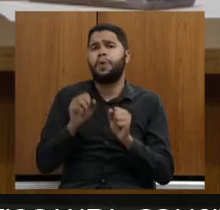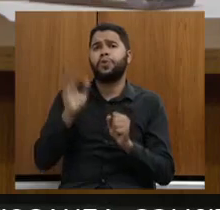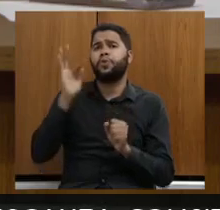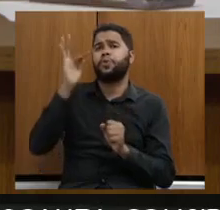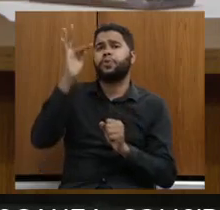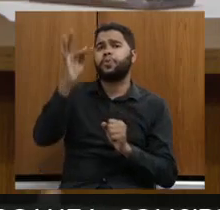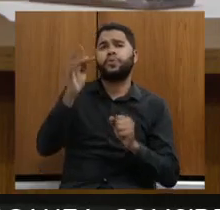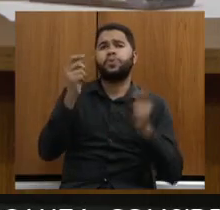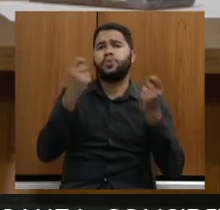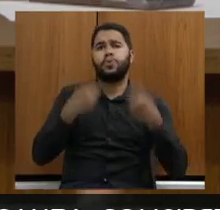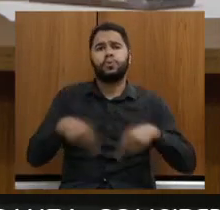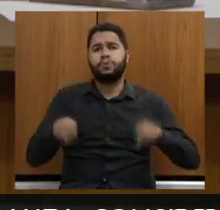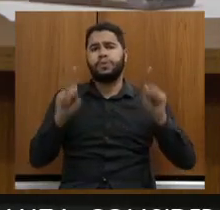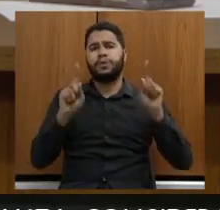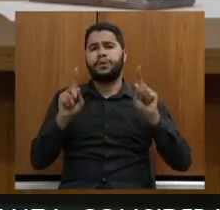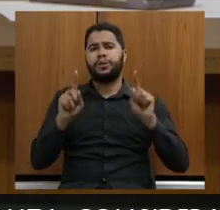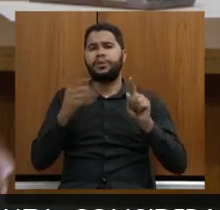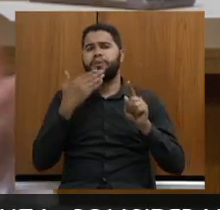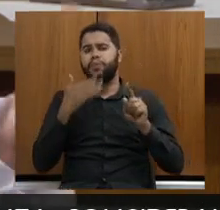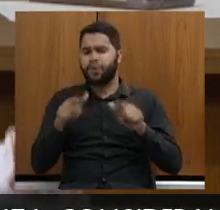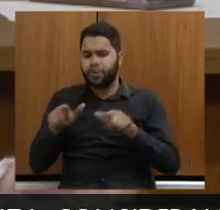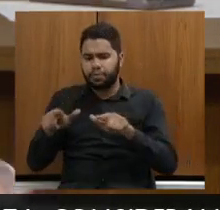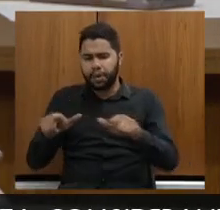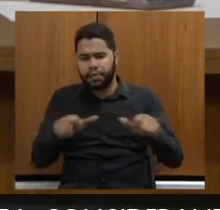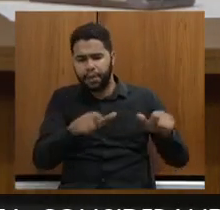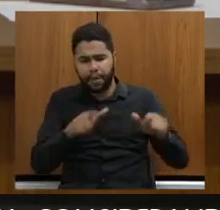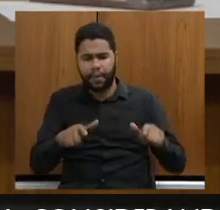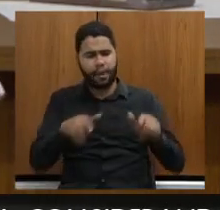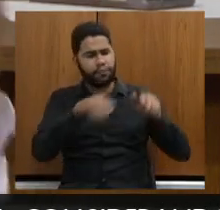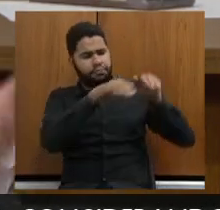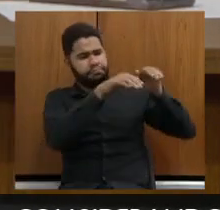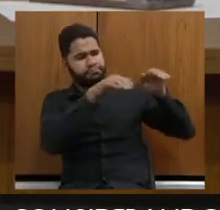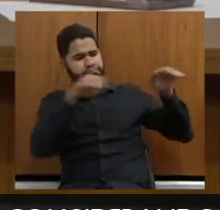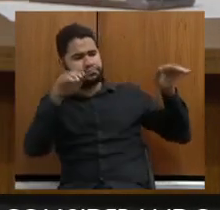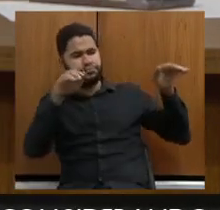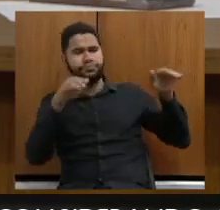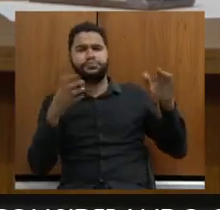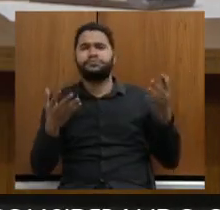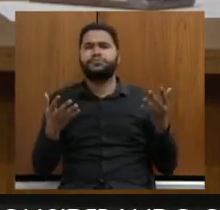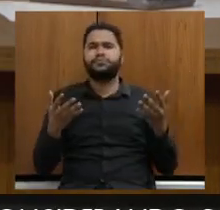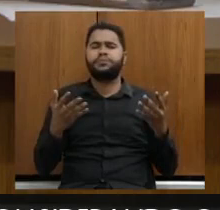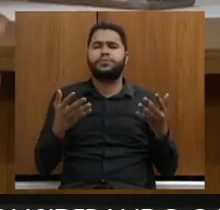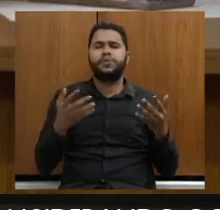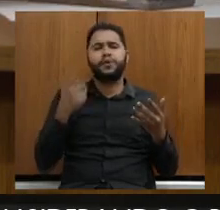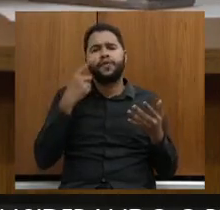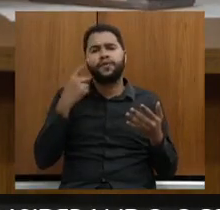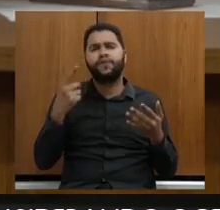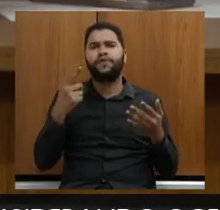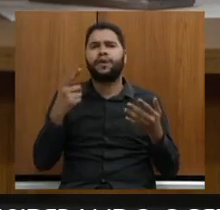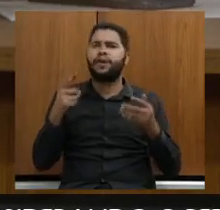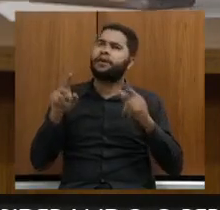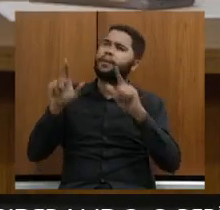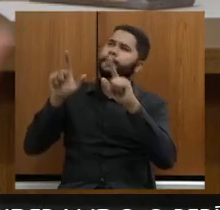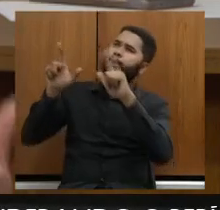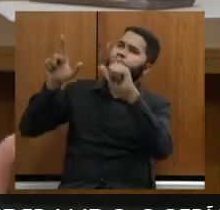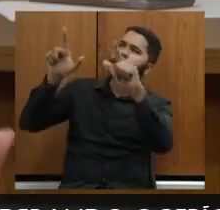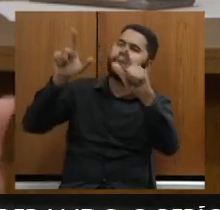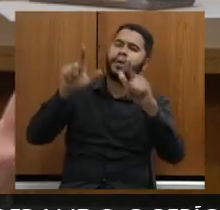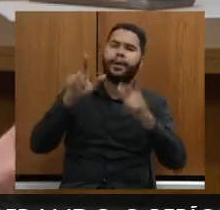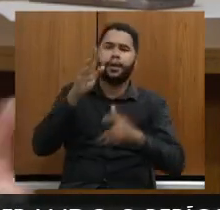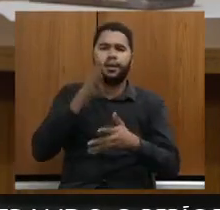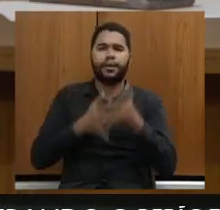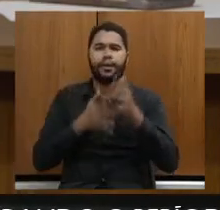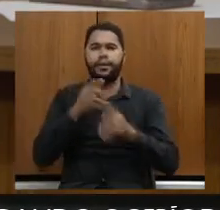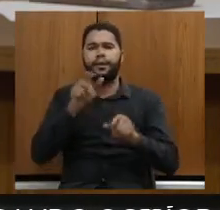a gente não precisa mais pedir para azulejar colocar a bancada curte boa prática em colocar tela na janela sem